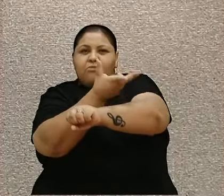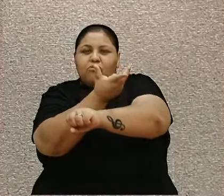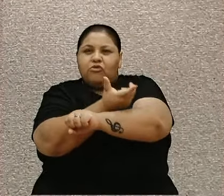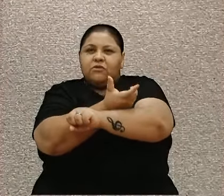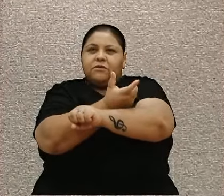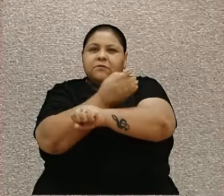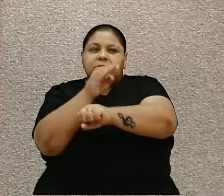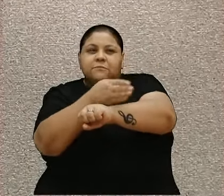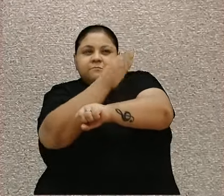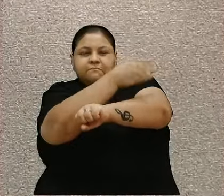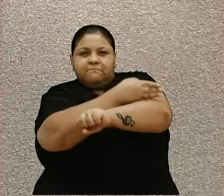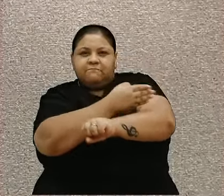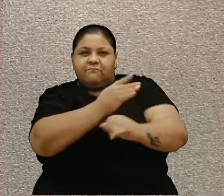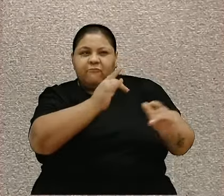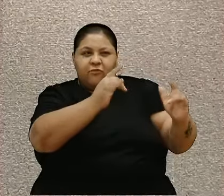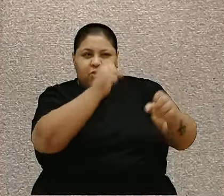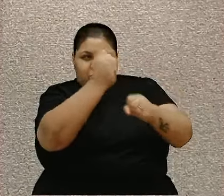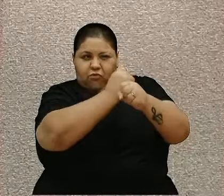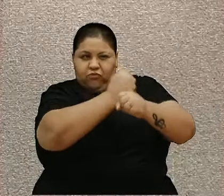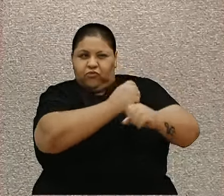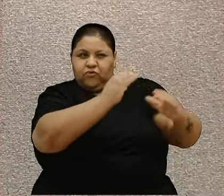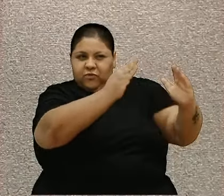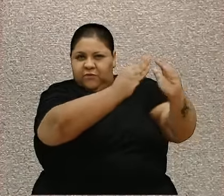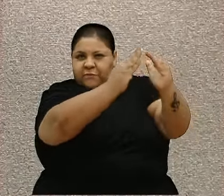as unidades habitacionais lá,